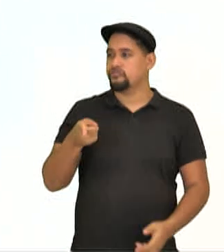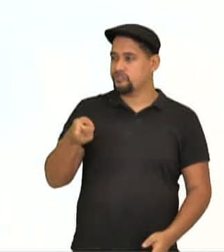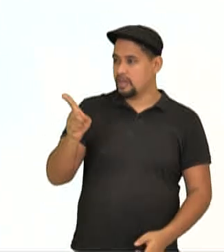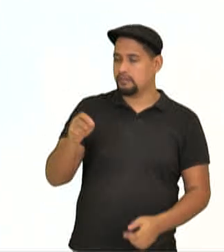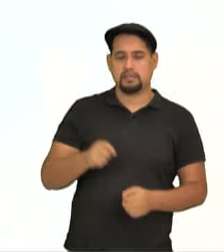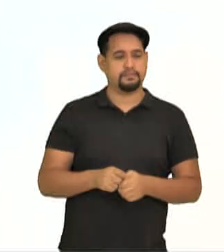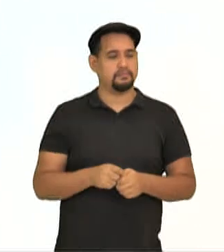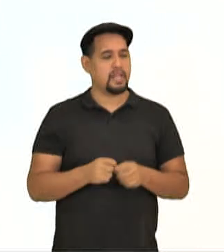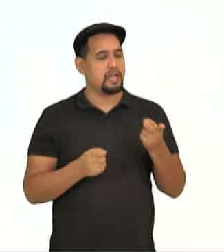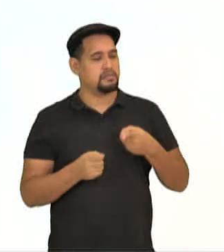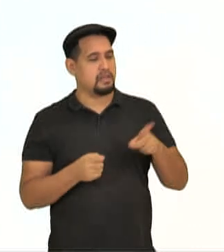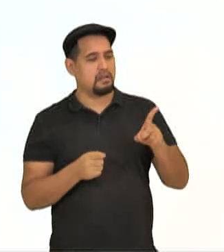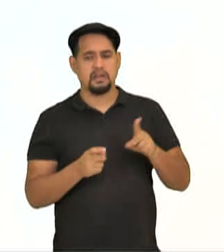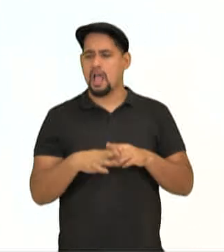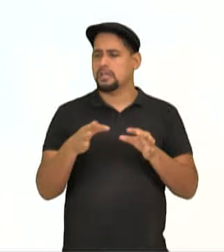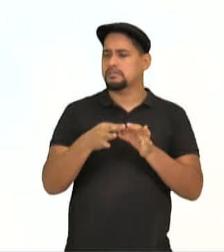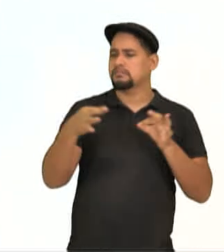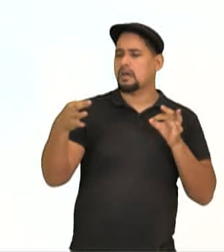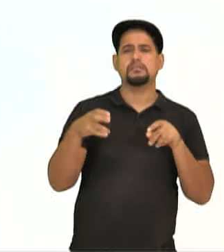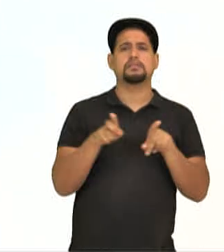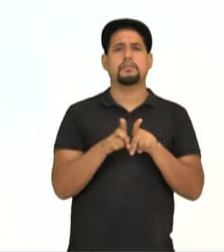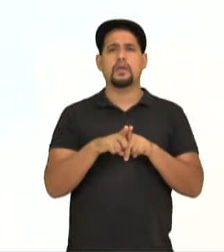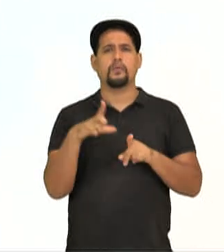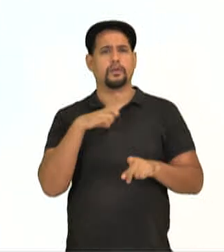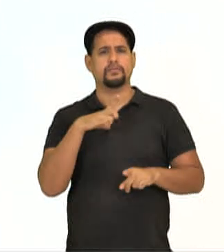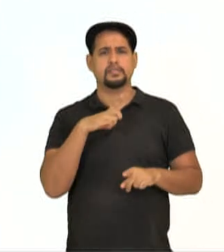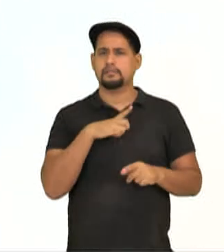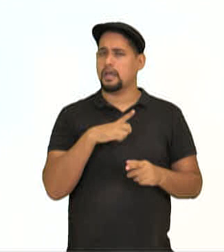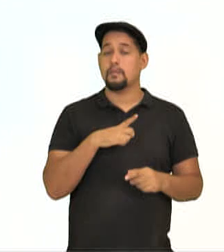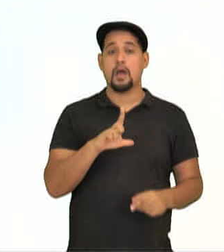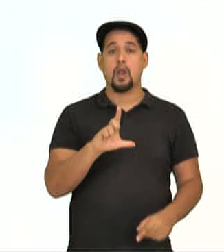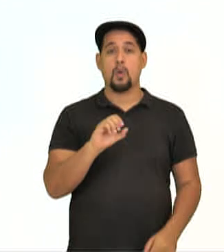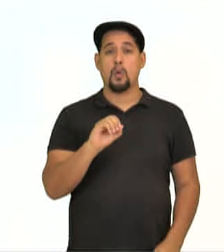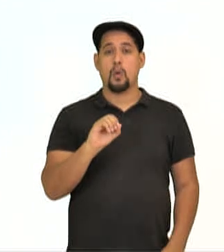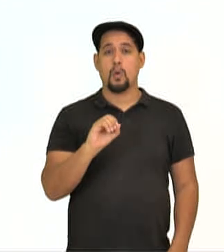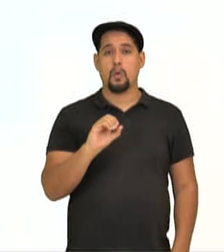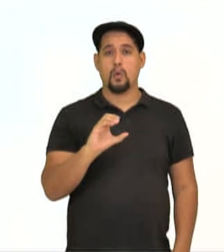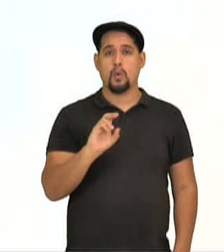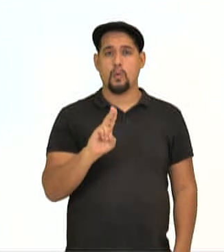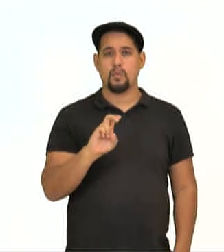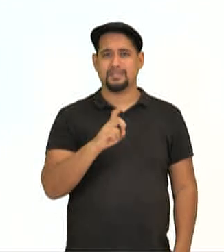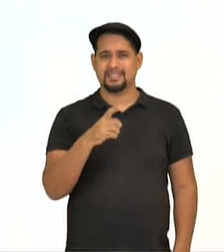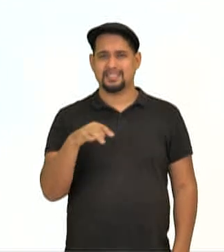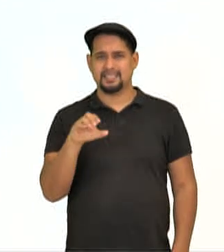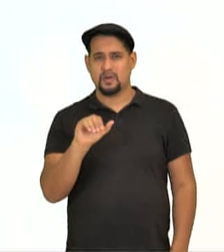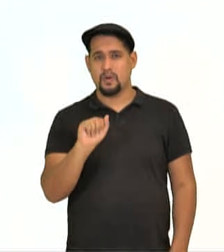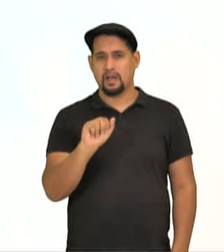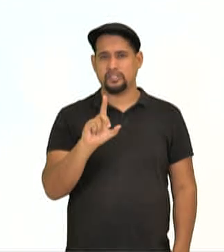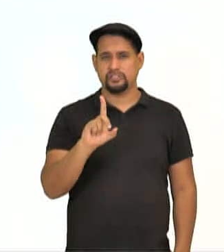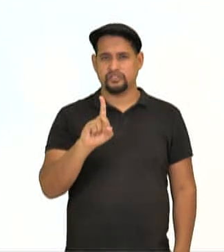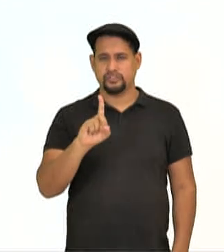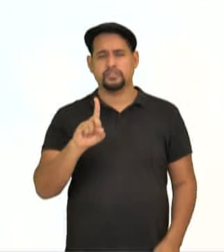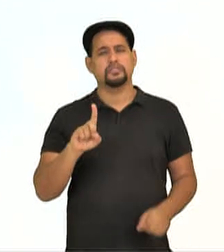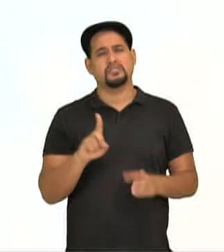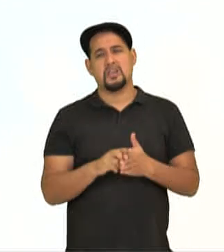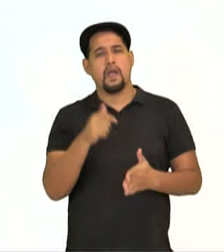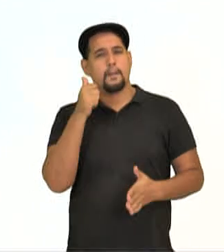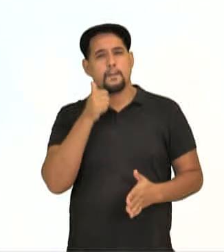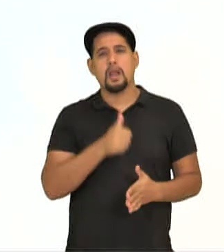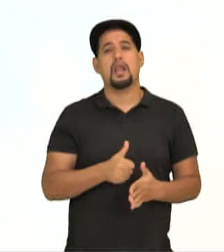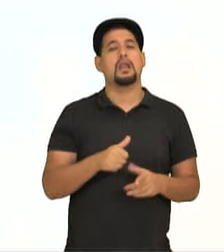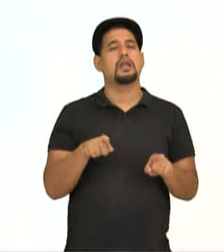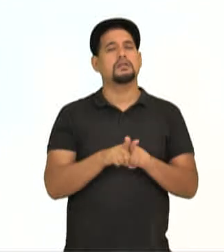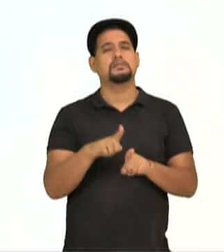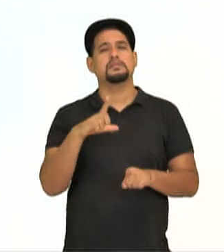À esquerda, à distância. Quando você tem uma locução adverbial feminina, sempre vai ocorrer a